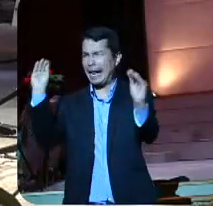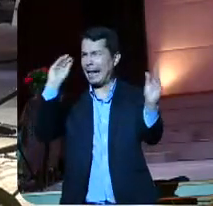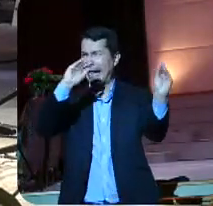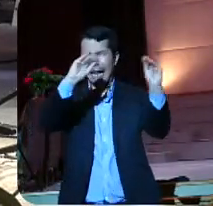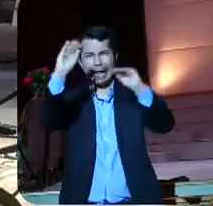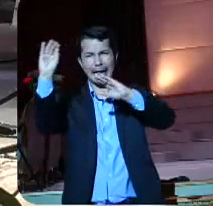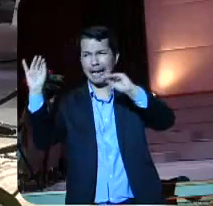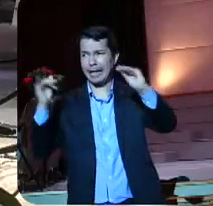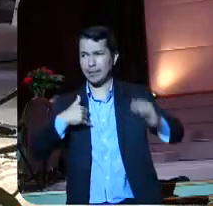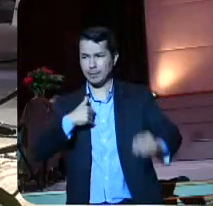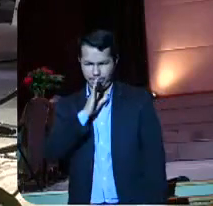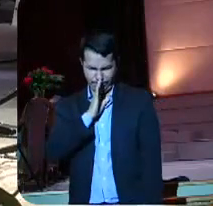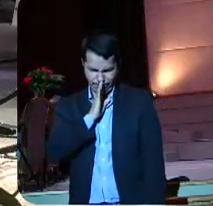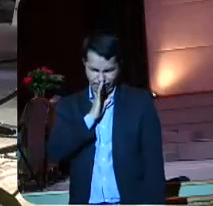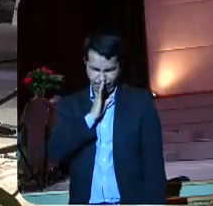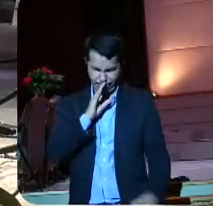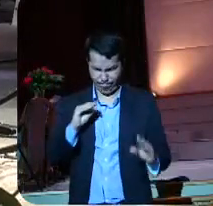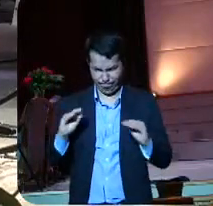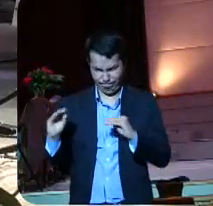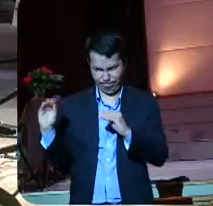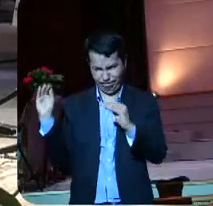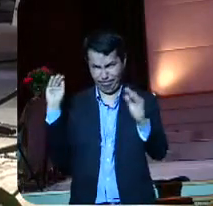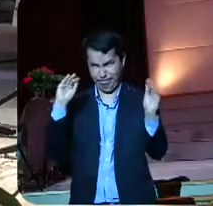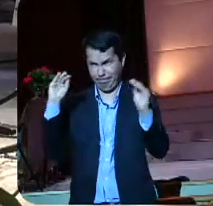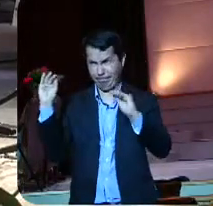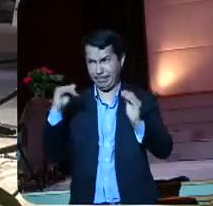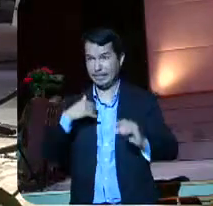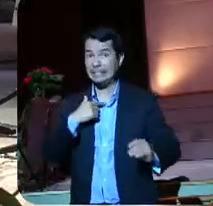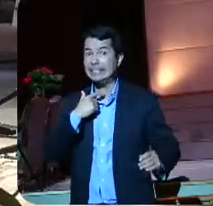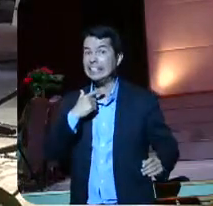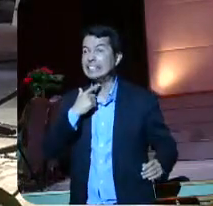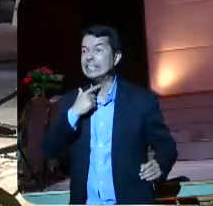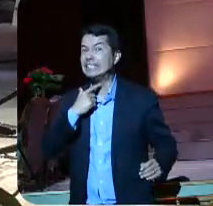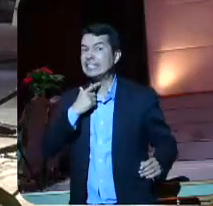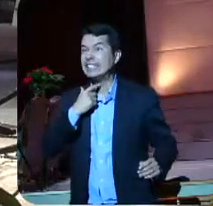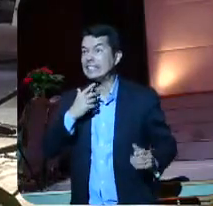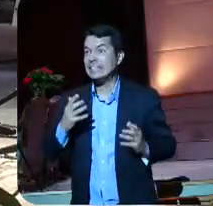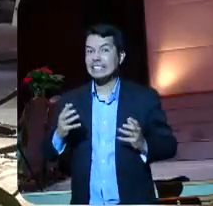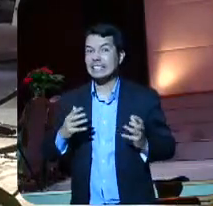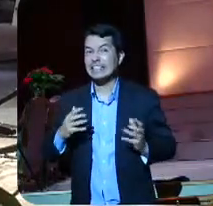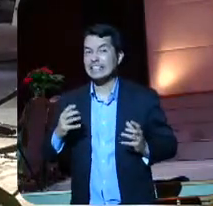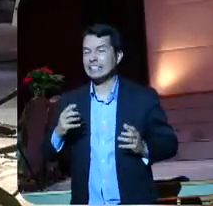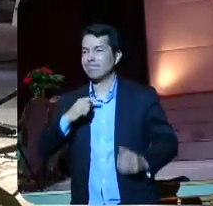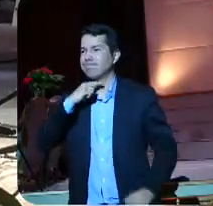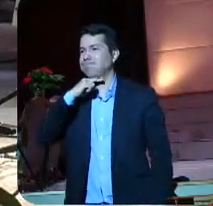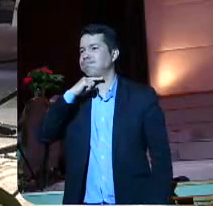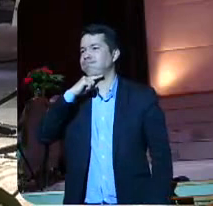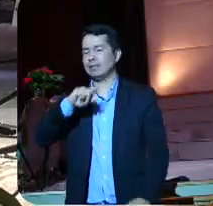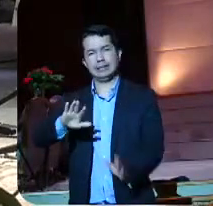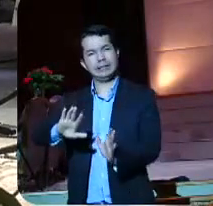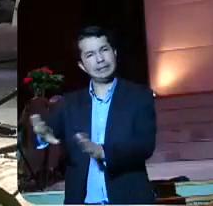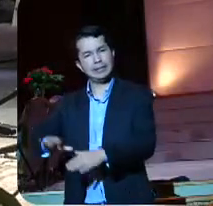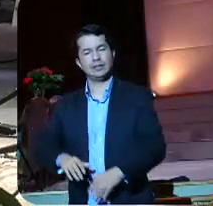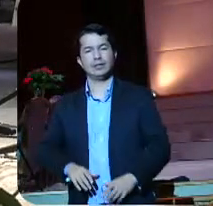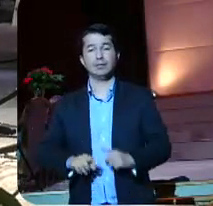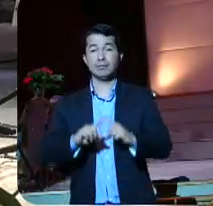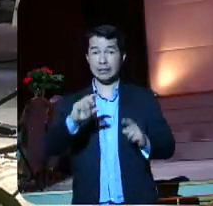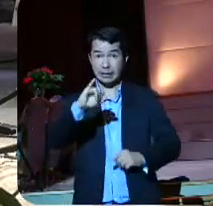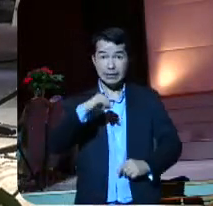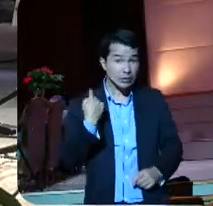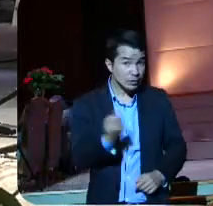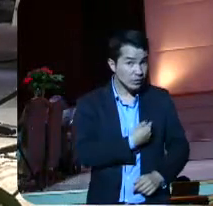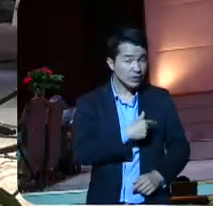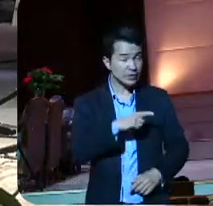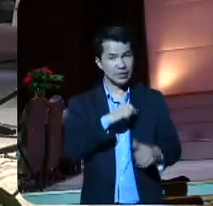Seguir Jesus de perto é estar tão comprometido com ele que os métodos dele a